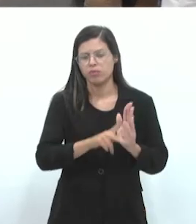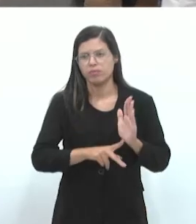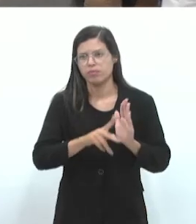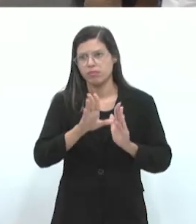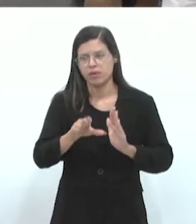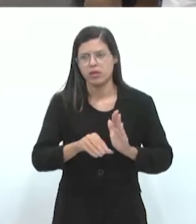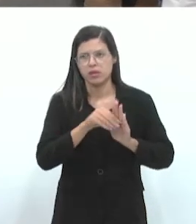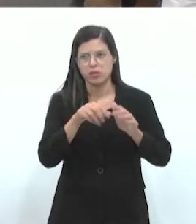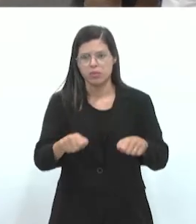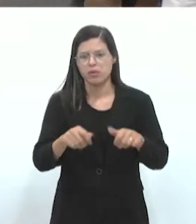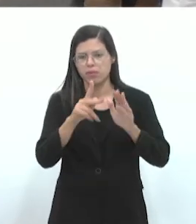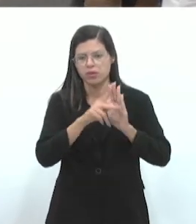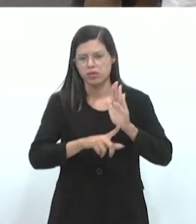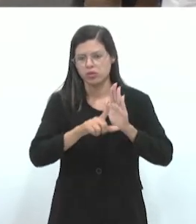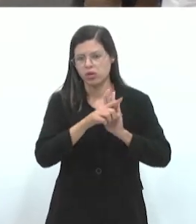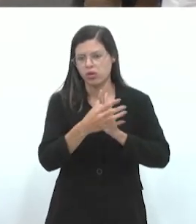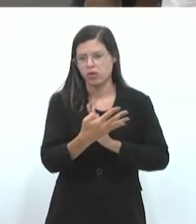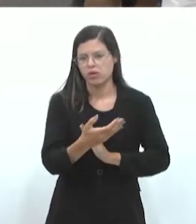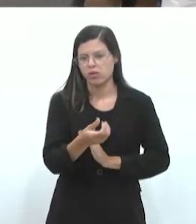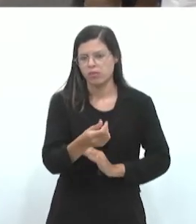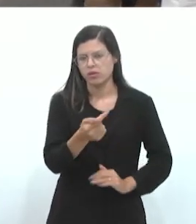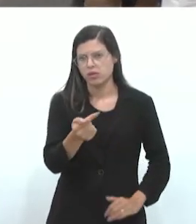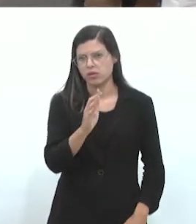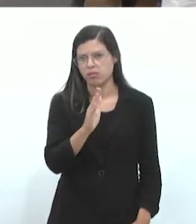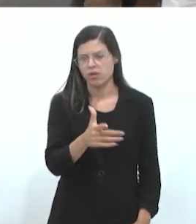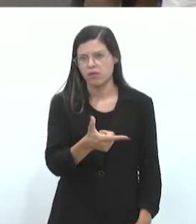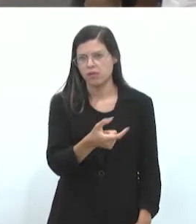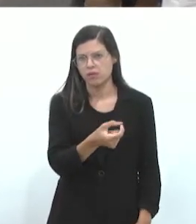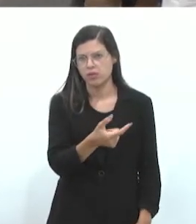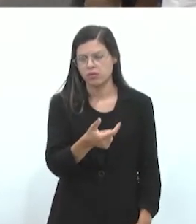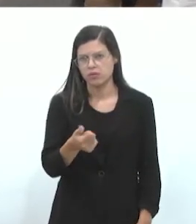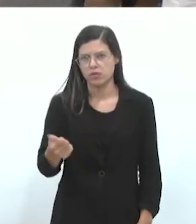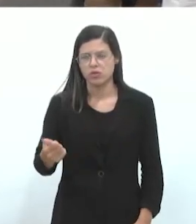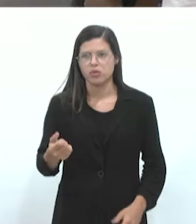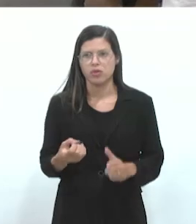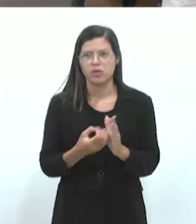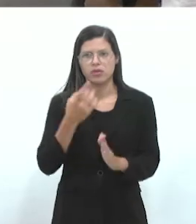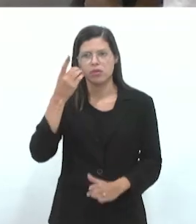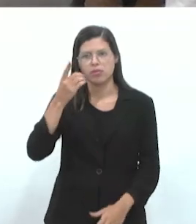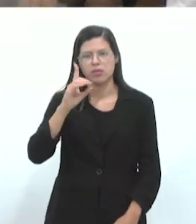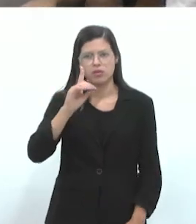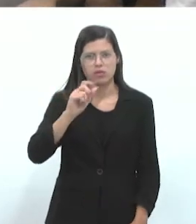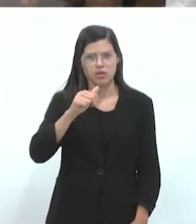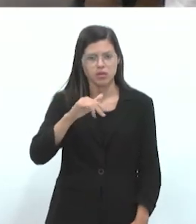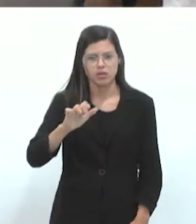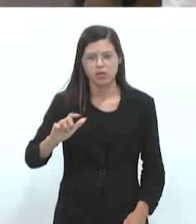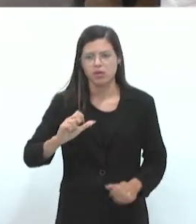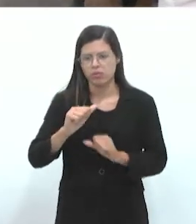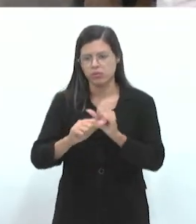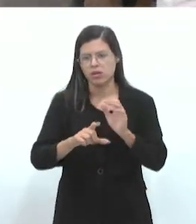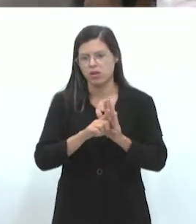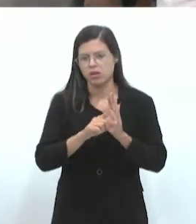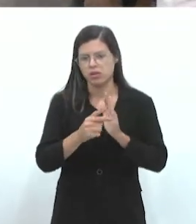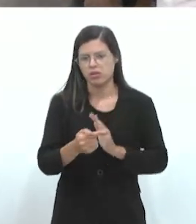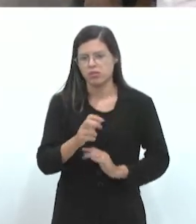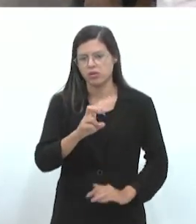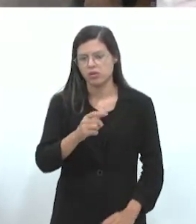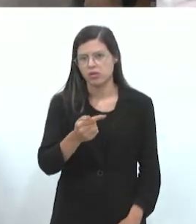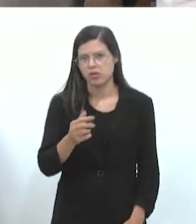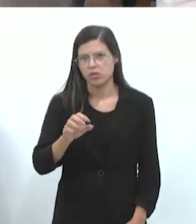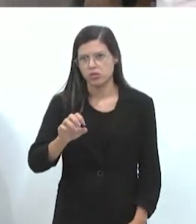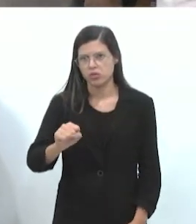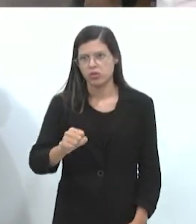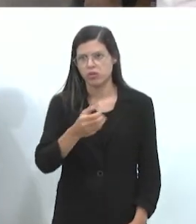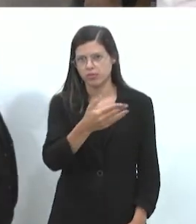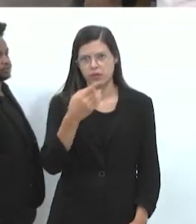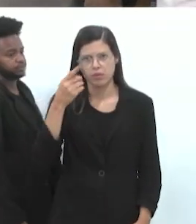plenário ao projeto de lei 4677 de 2021, de autoria do deputado Daniel Librelon, que altera a lei 7.571. Deputado Luiz Paulo. Só uma